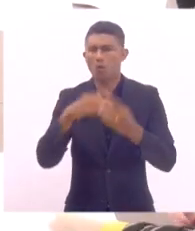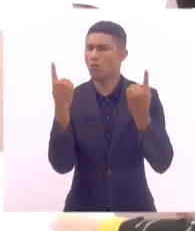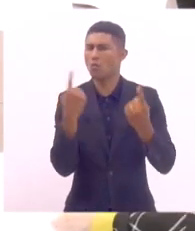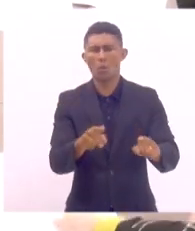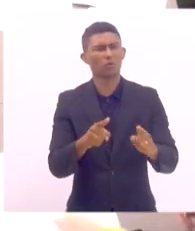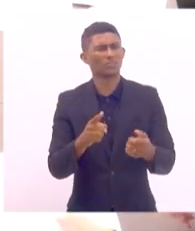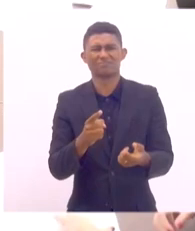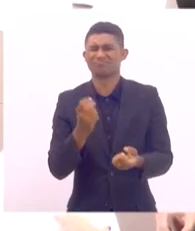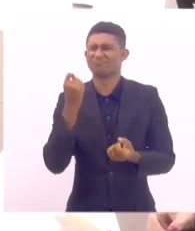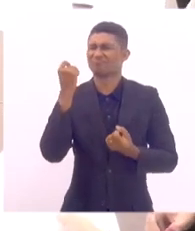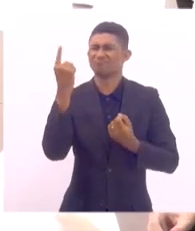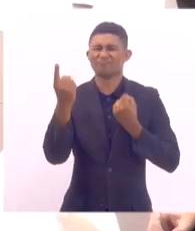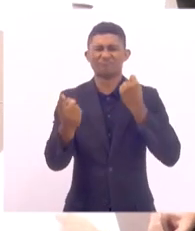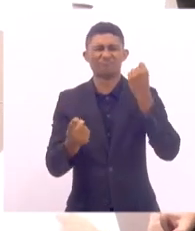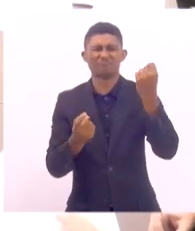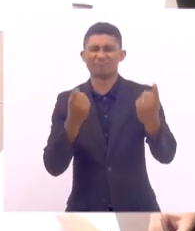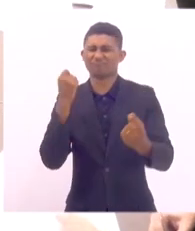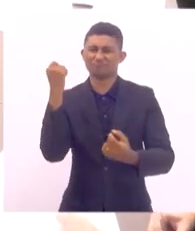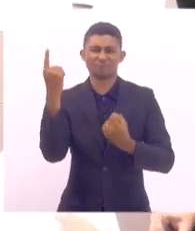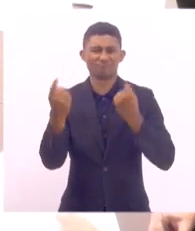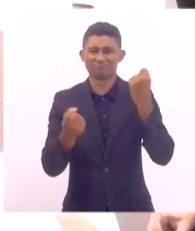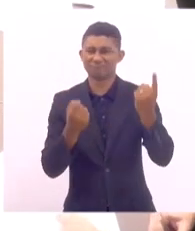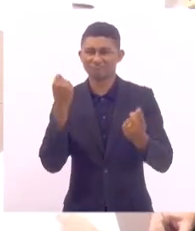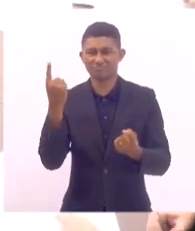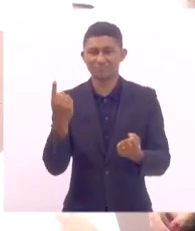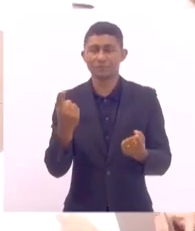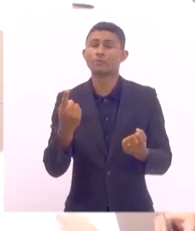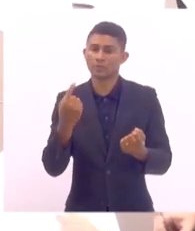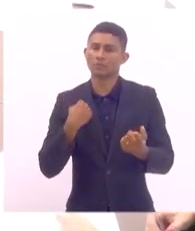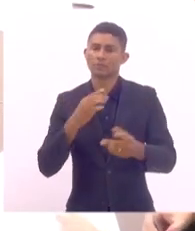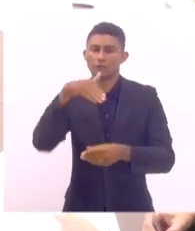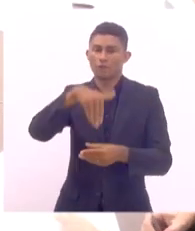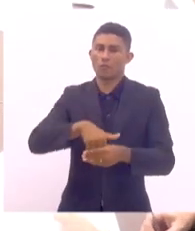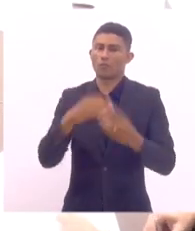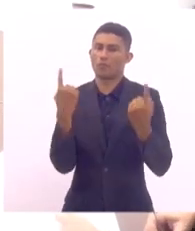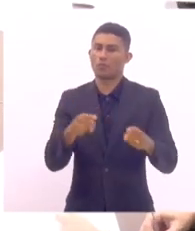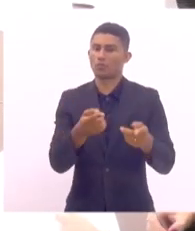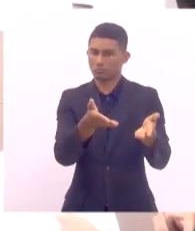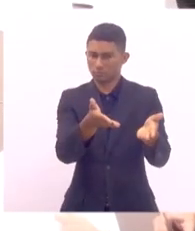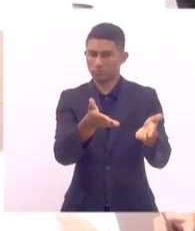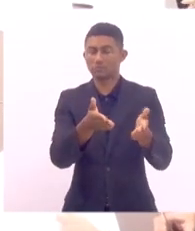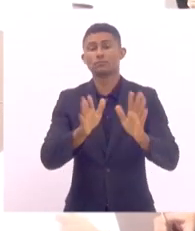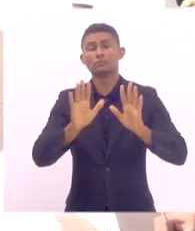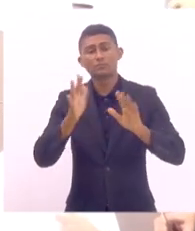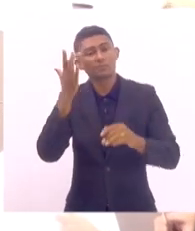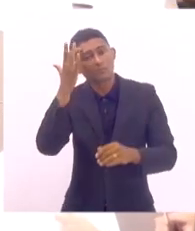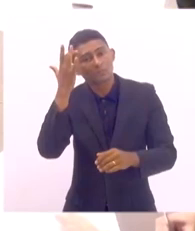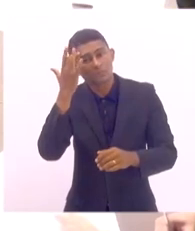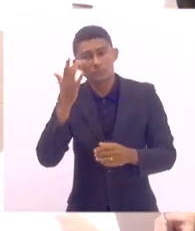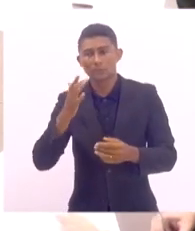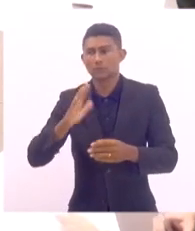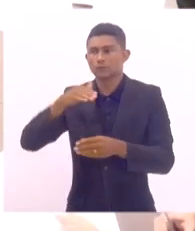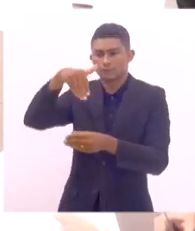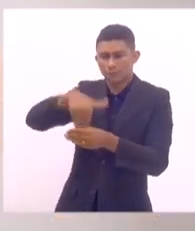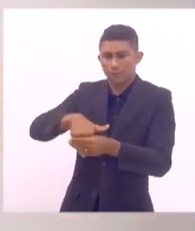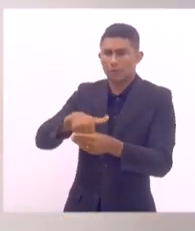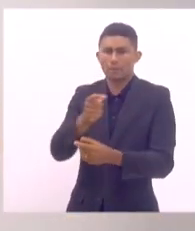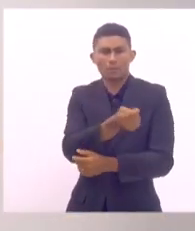eu voto contra. Nesse caso eu votei contra, inclusive. Eu acho que teve poucos votos e os